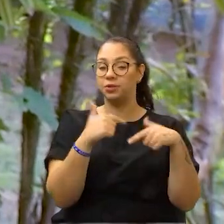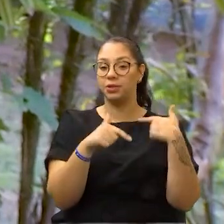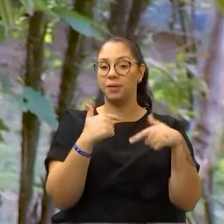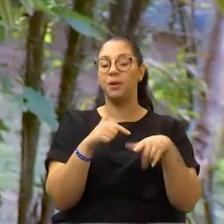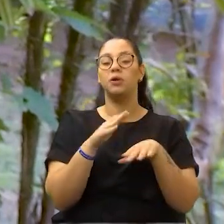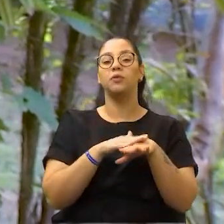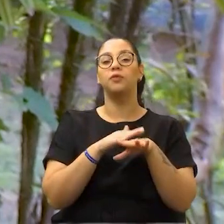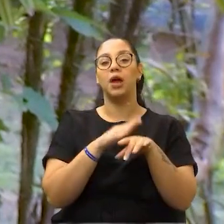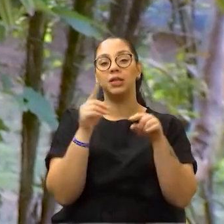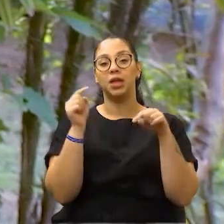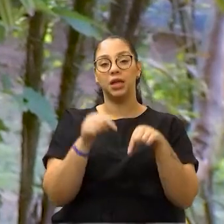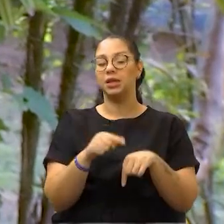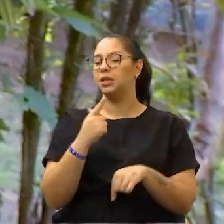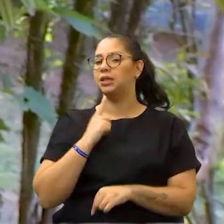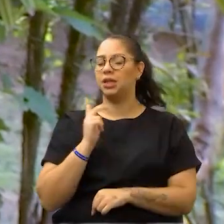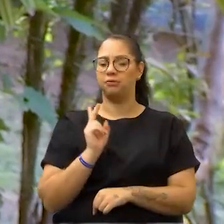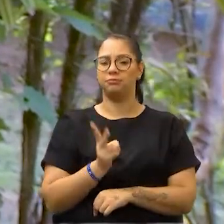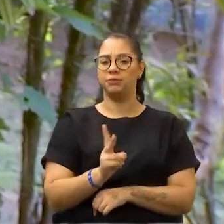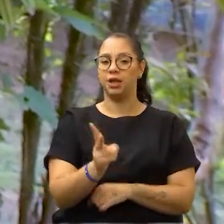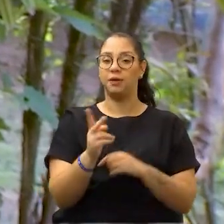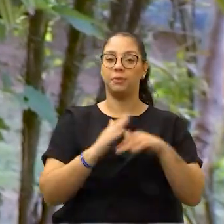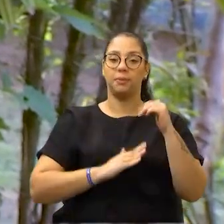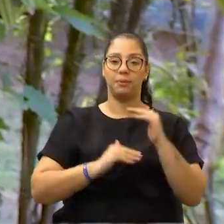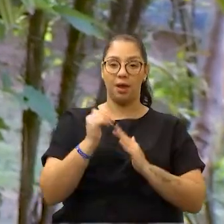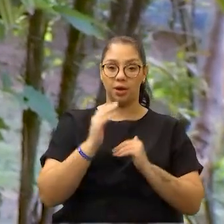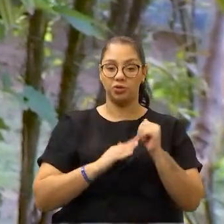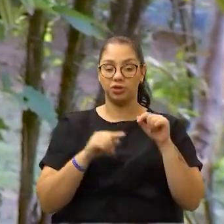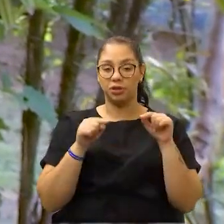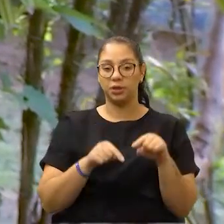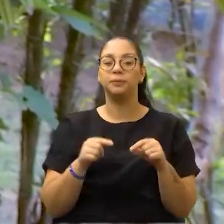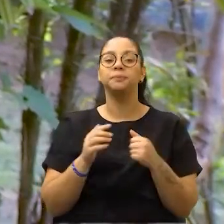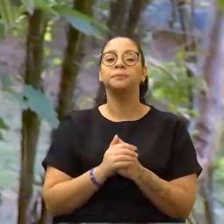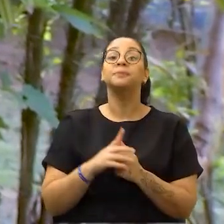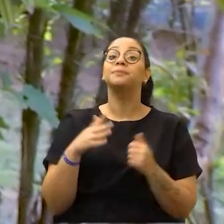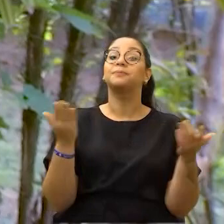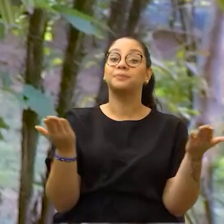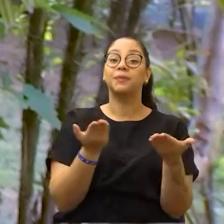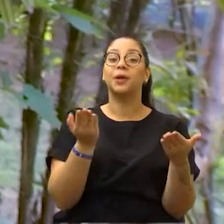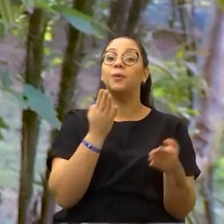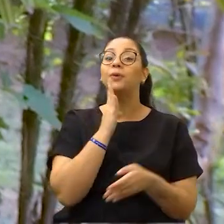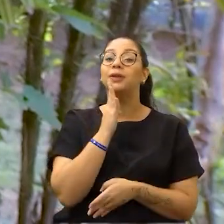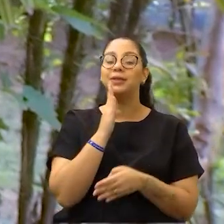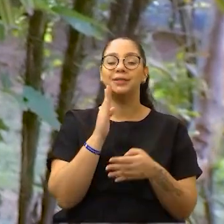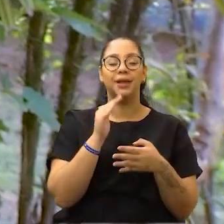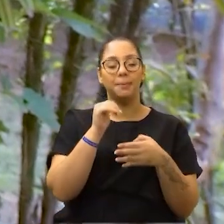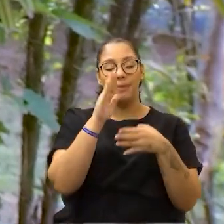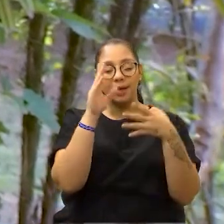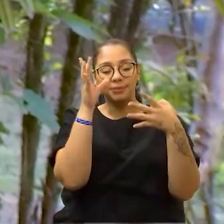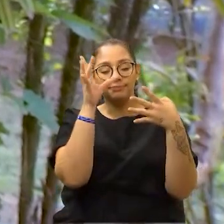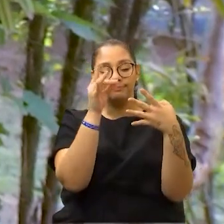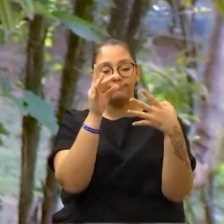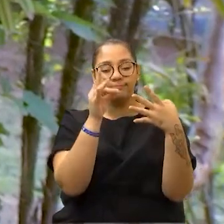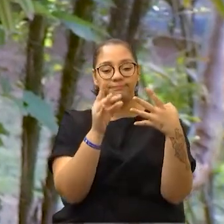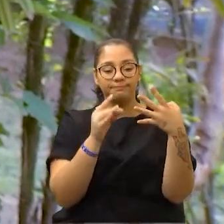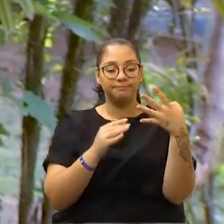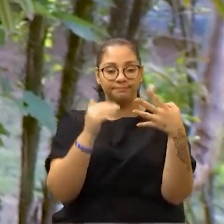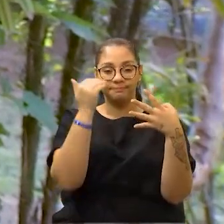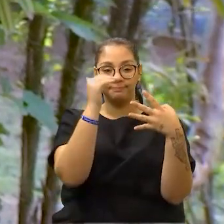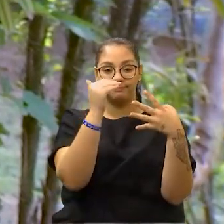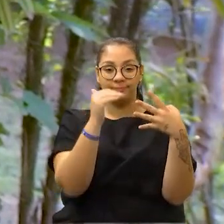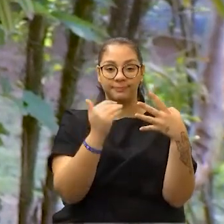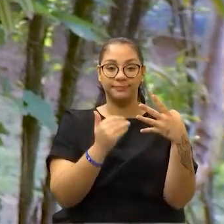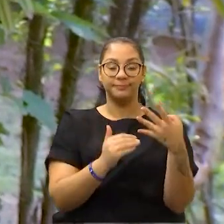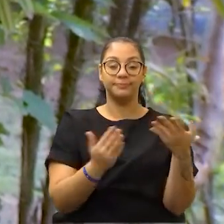eixos principais de trabalho a serem realizados constantemente nas atividades, e para a gente conhecer